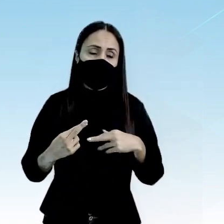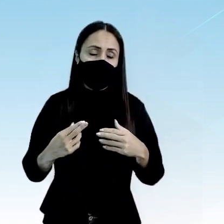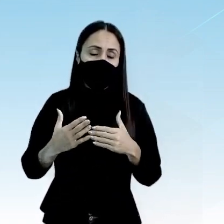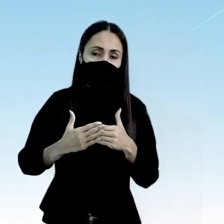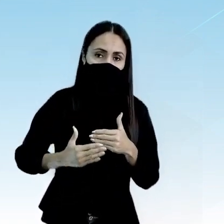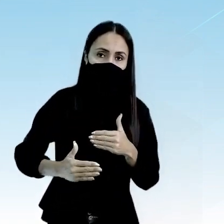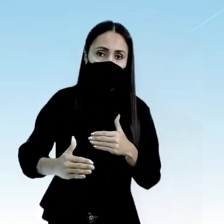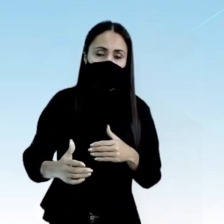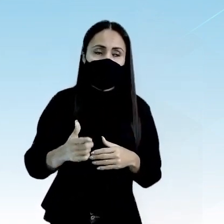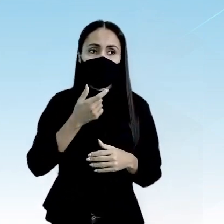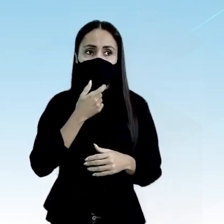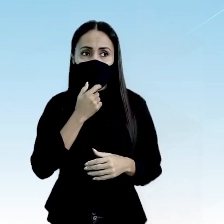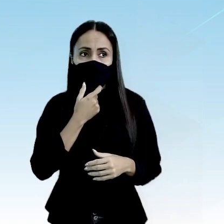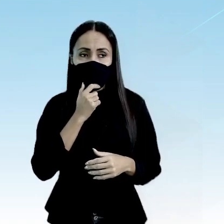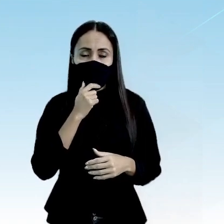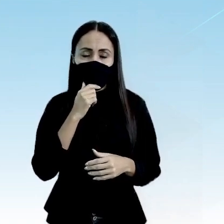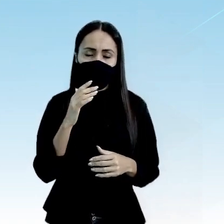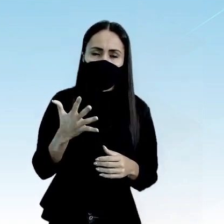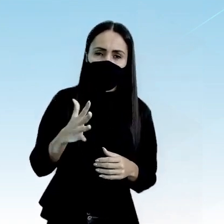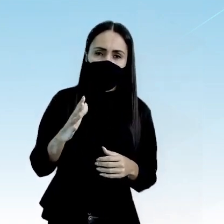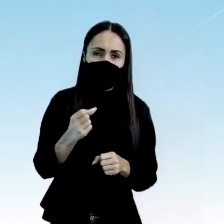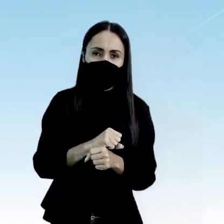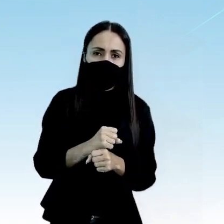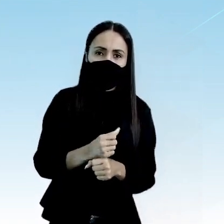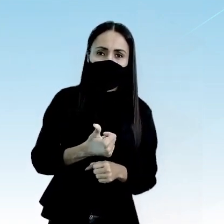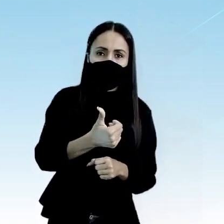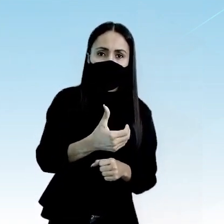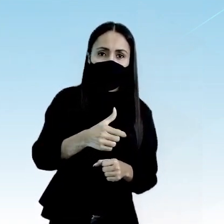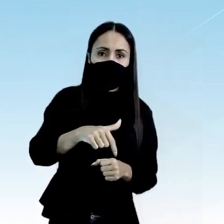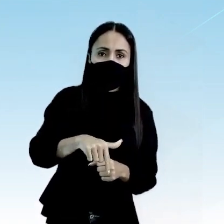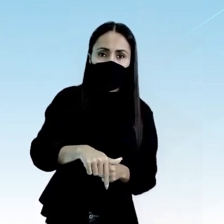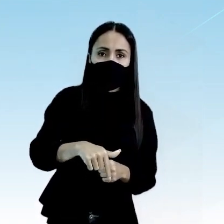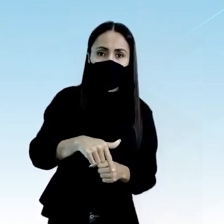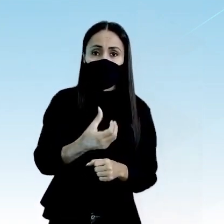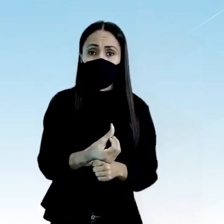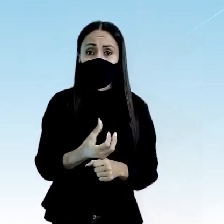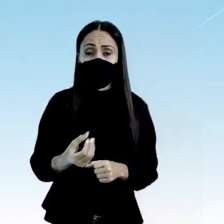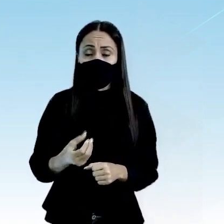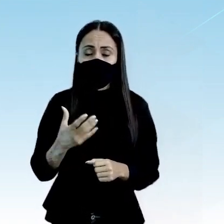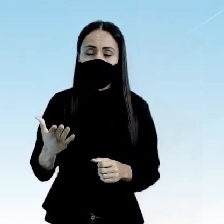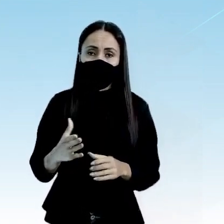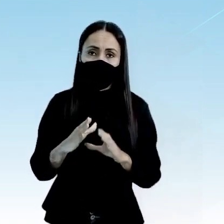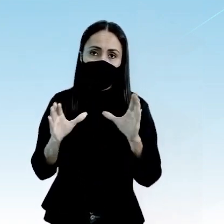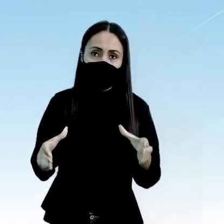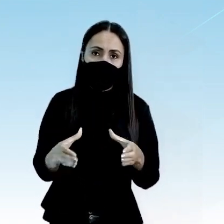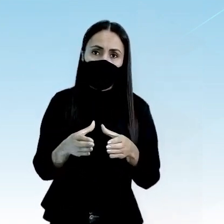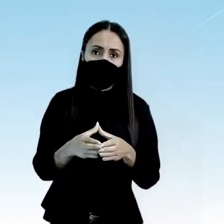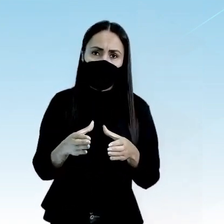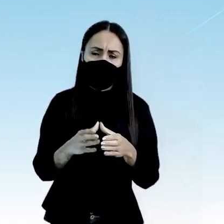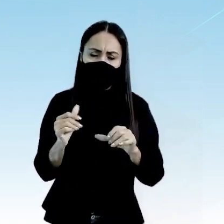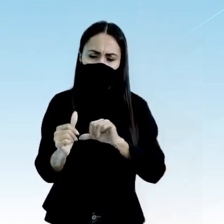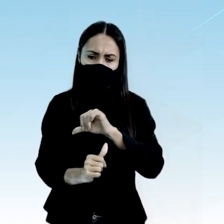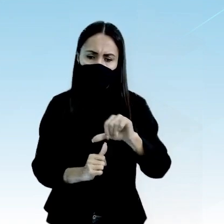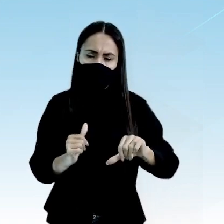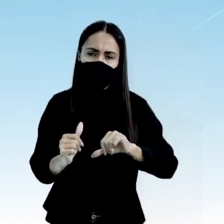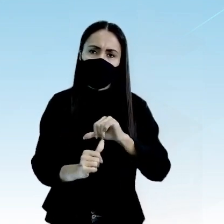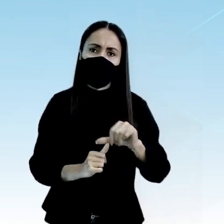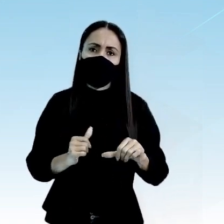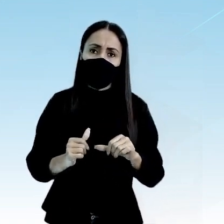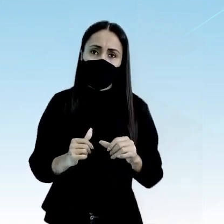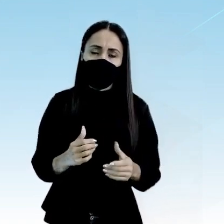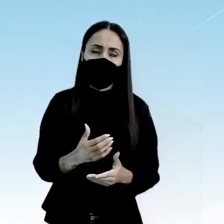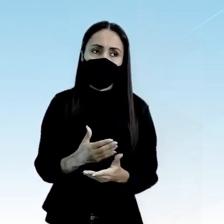iniciada na Inglaterra por volta de 1760, né? Então, foi um conjunto de mudanças profundas no